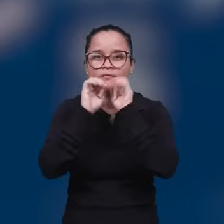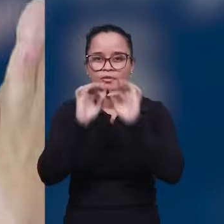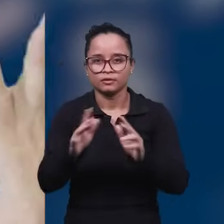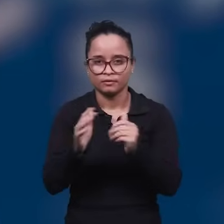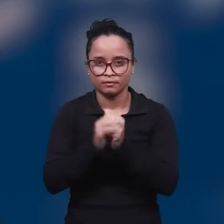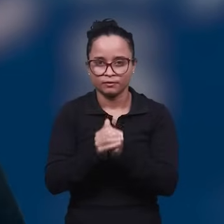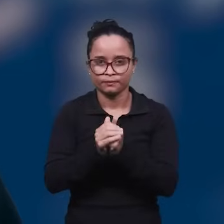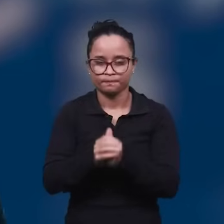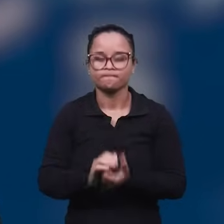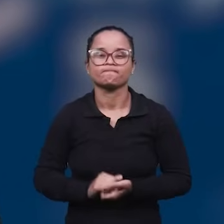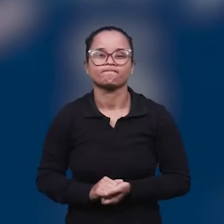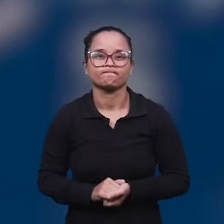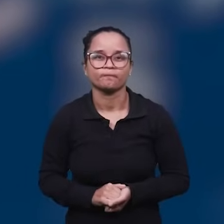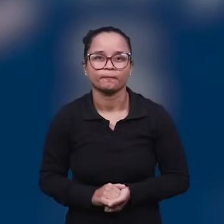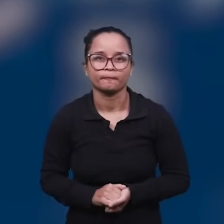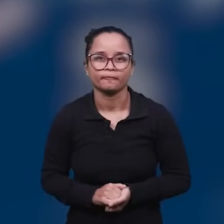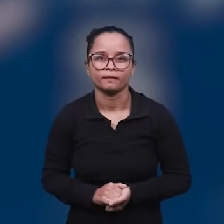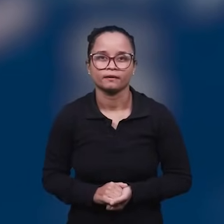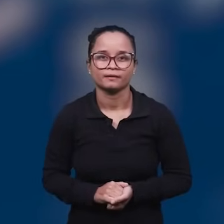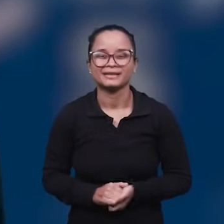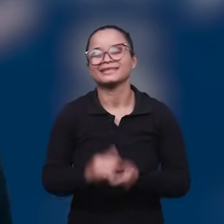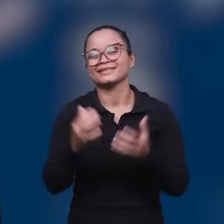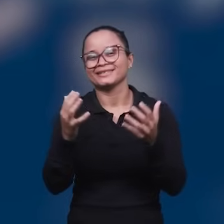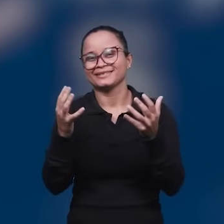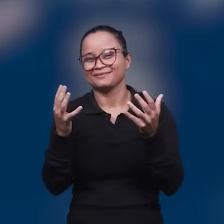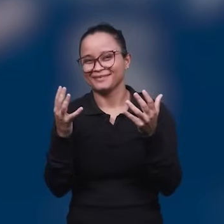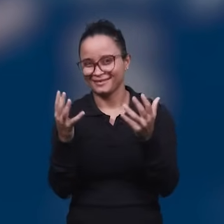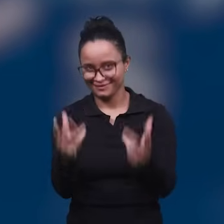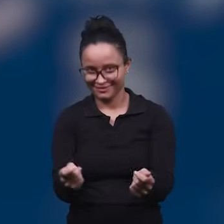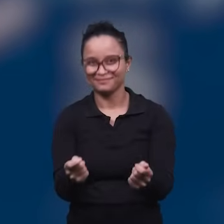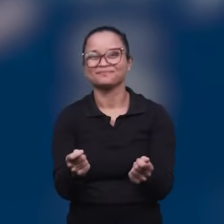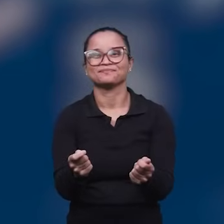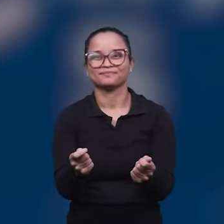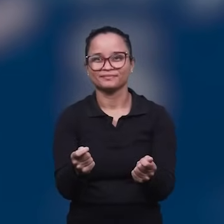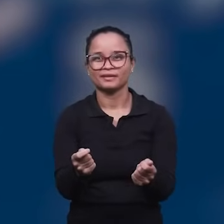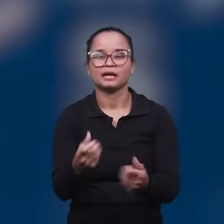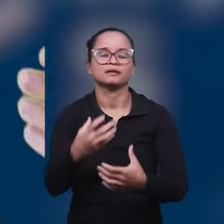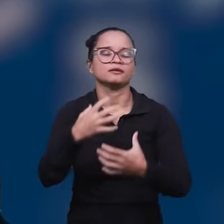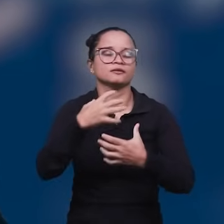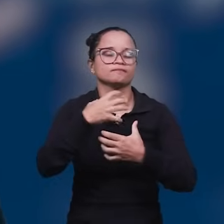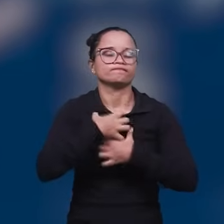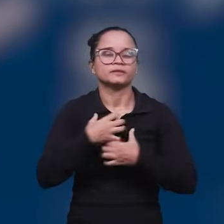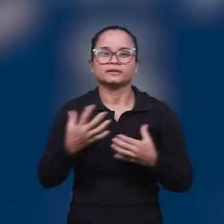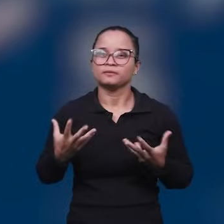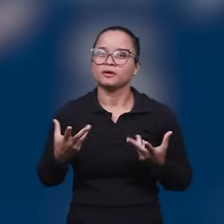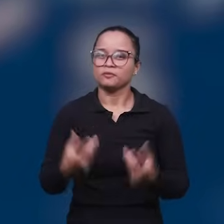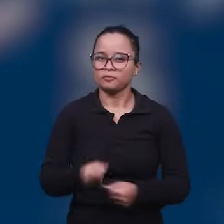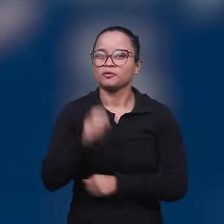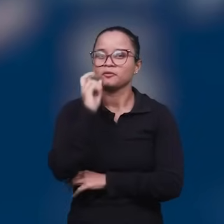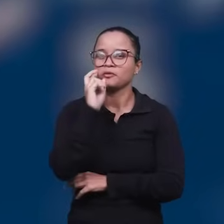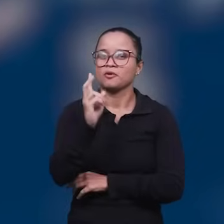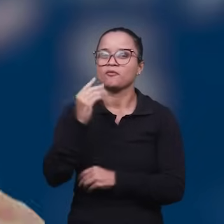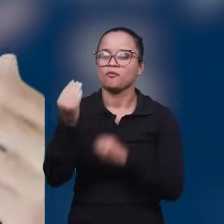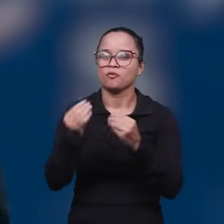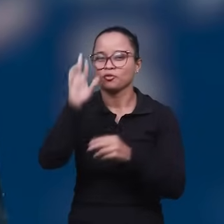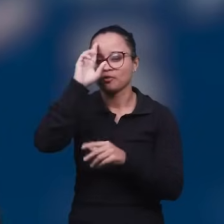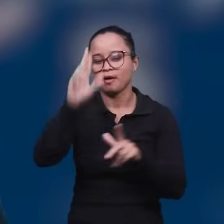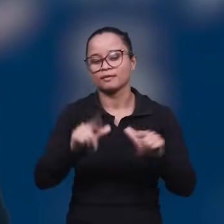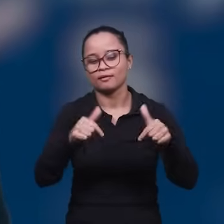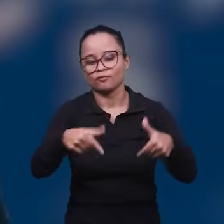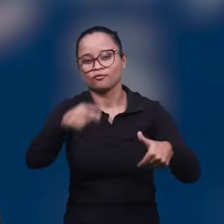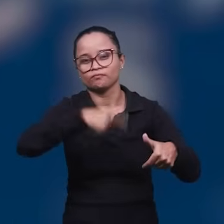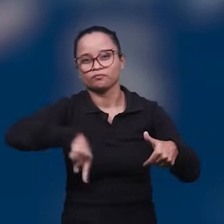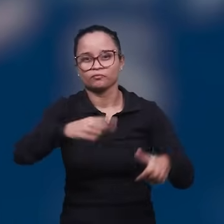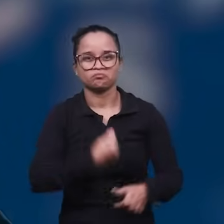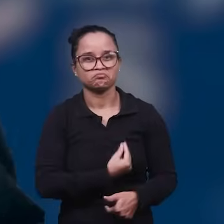também, apresente a região norte através do Manaí News, a região do Amazonas, de Roraima, do